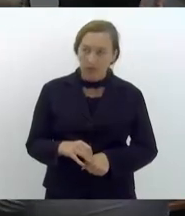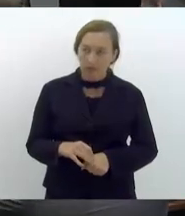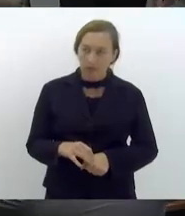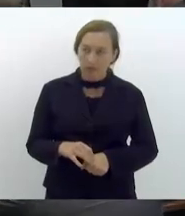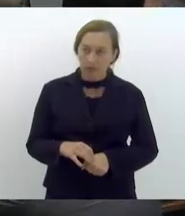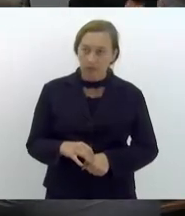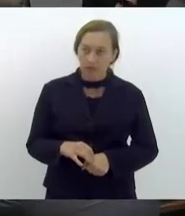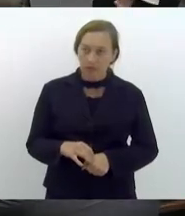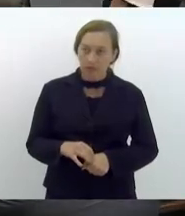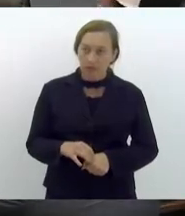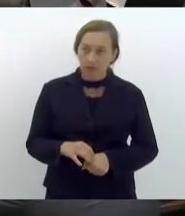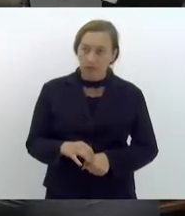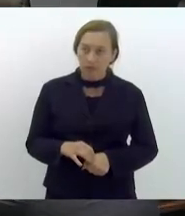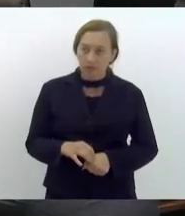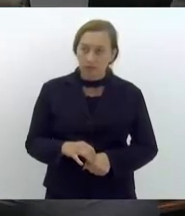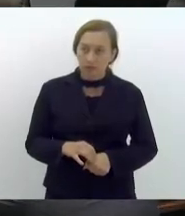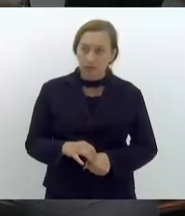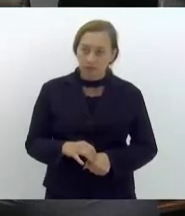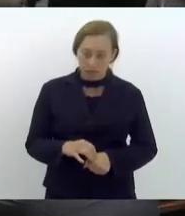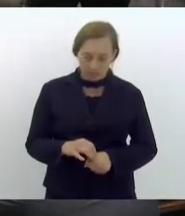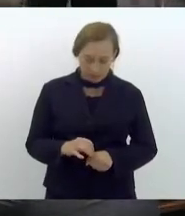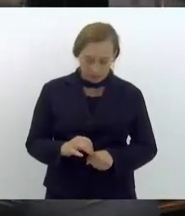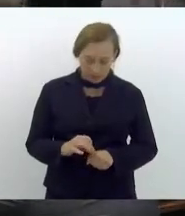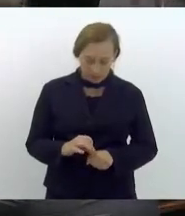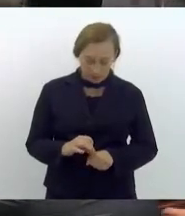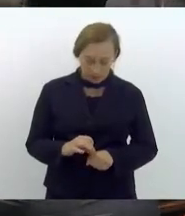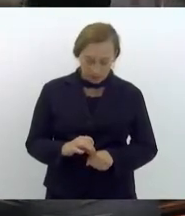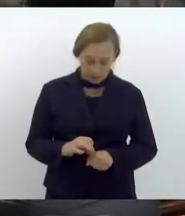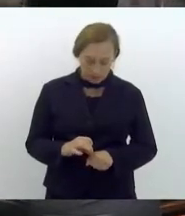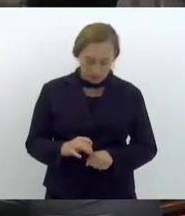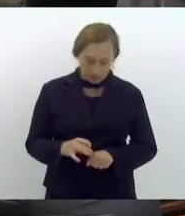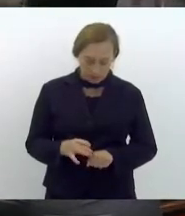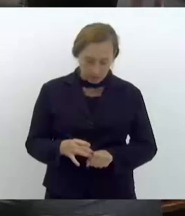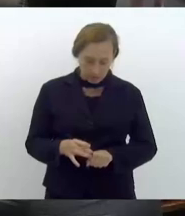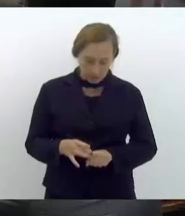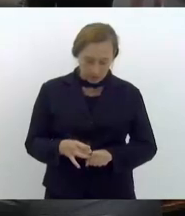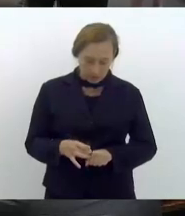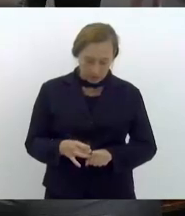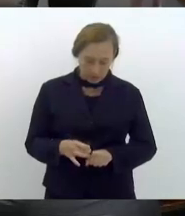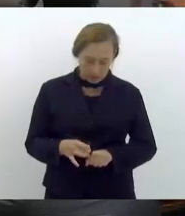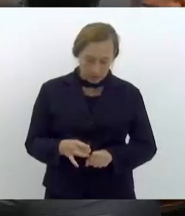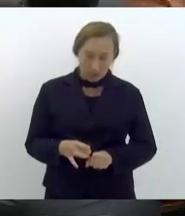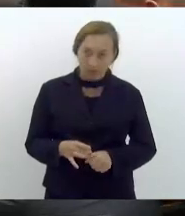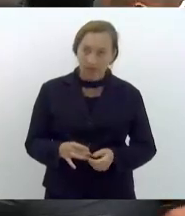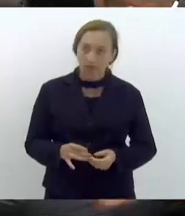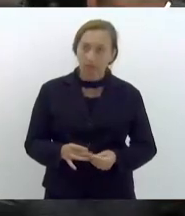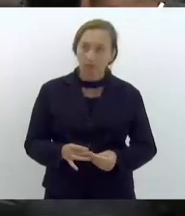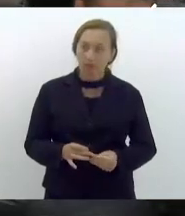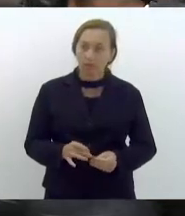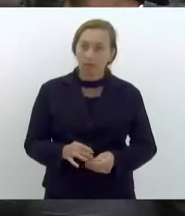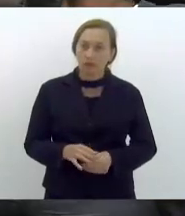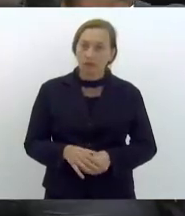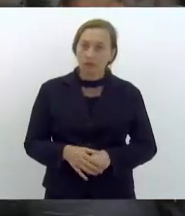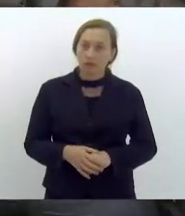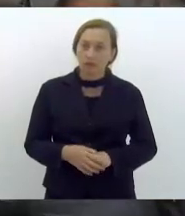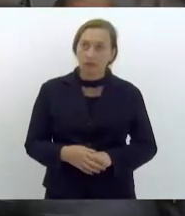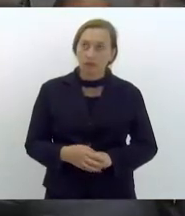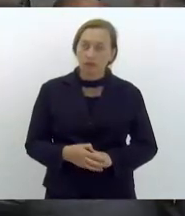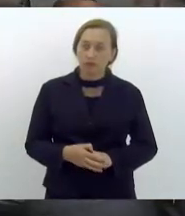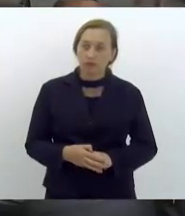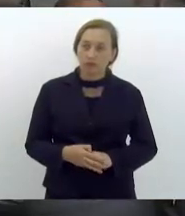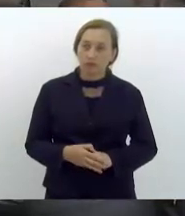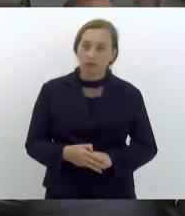vou pedir para passar para o lado de cá que ele também tem filho pequeno Sabe o que eu tô falando da importância desse projeto só por isso